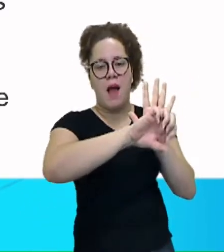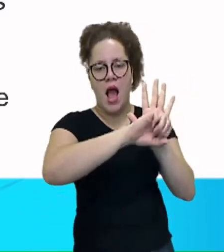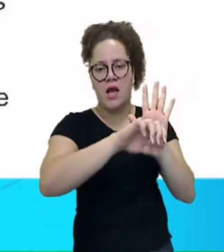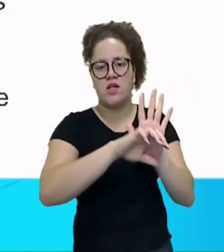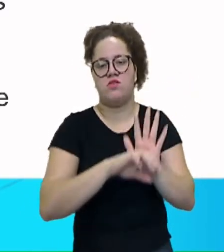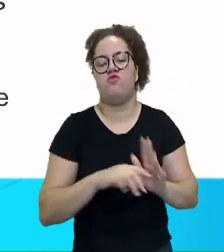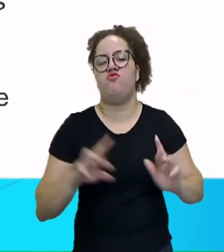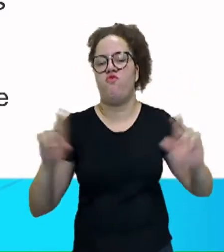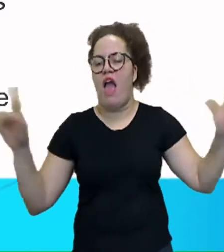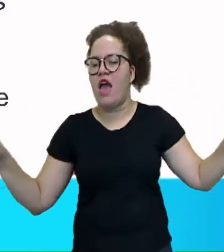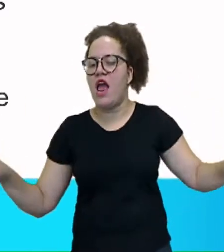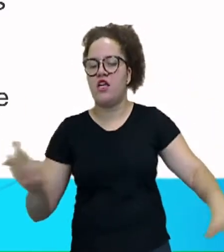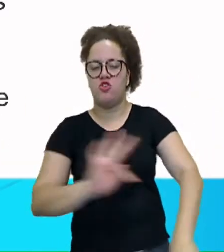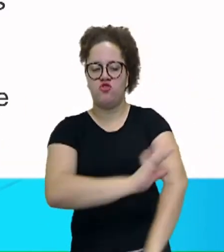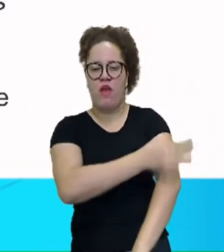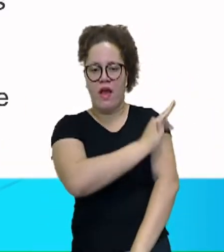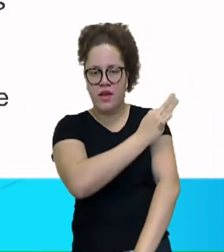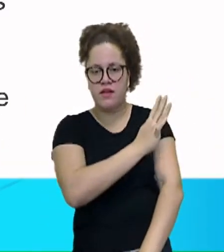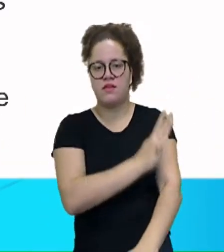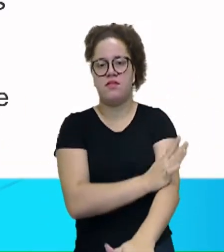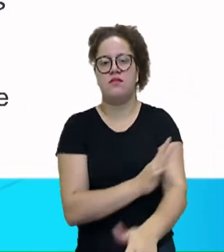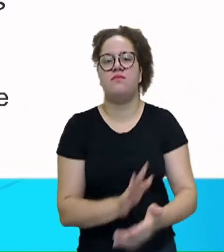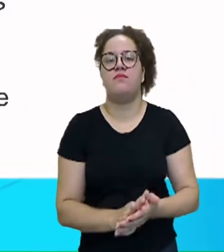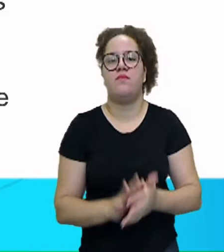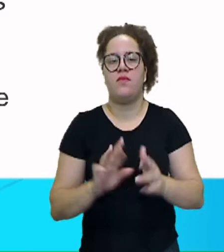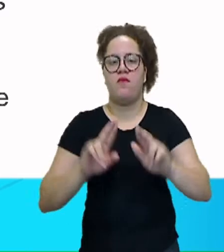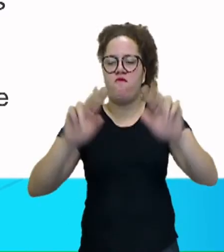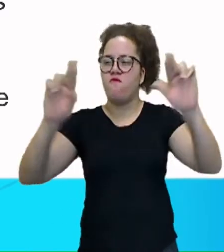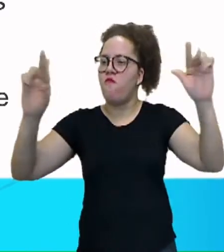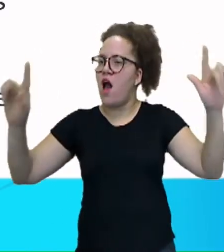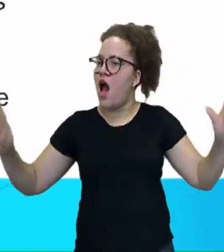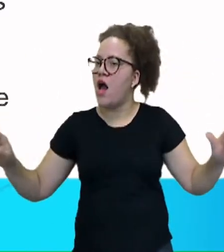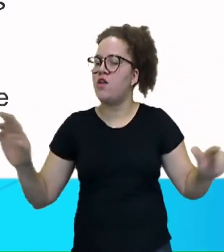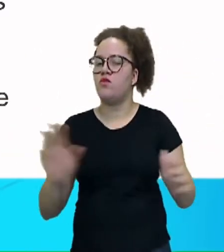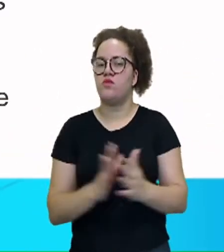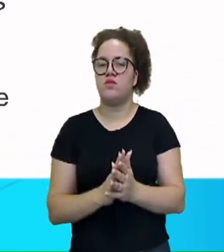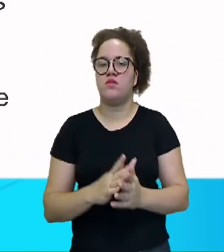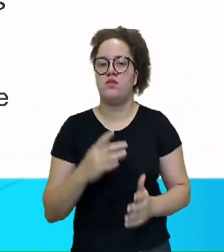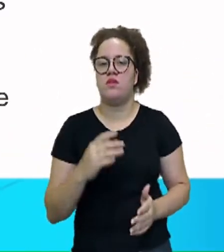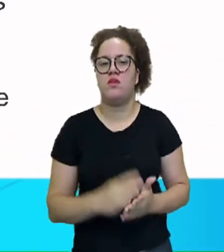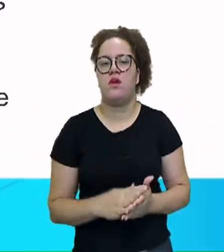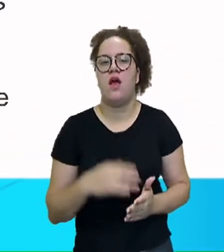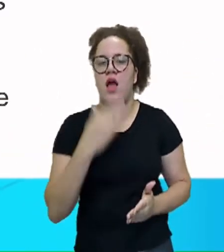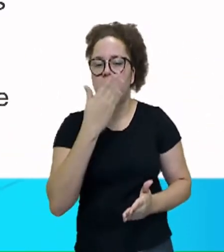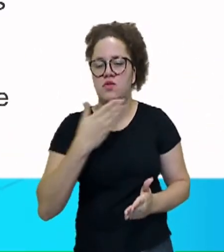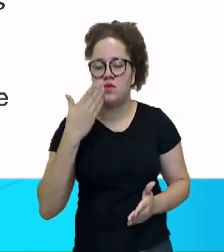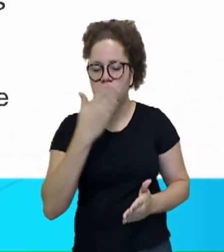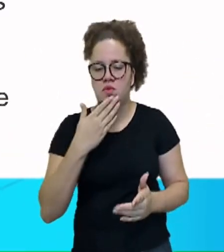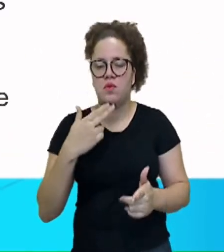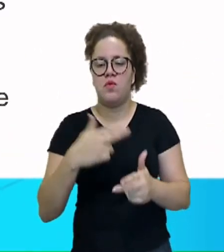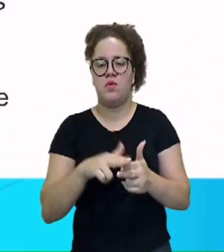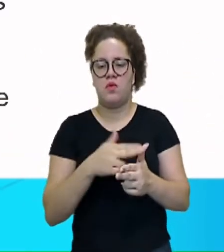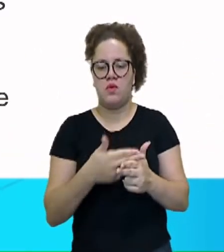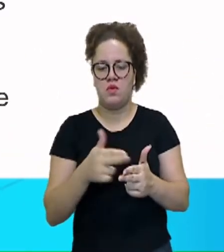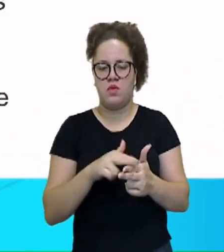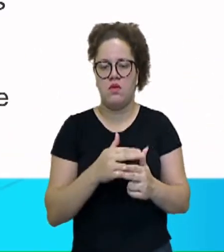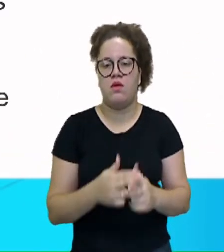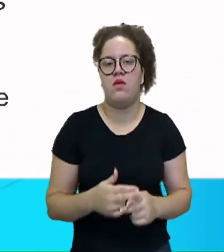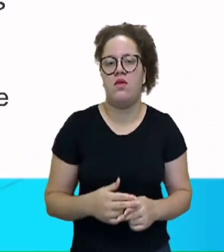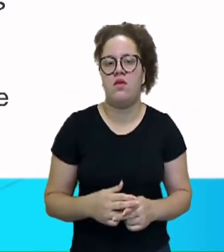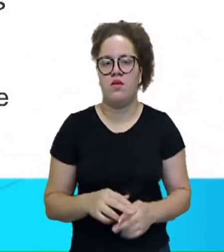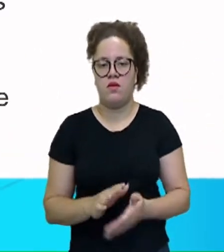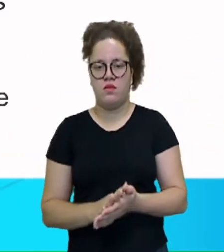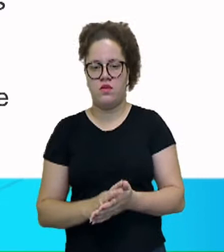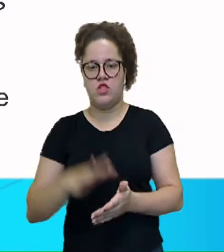diferentes técnicas, a partir de materiais como açúcar, chocolate, ketchup, gel